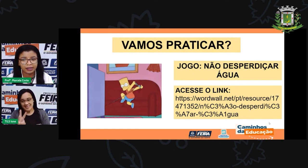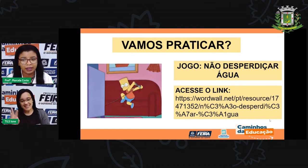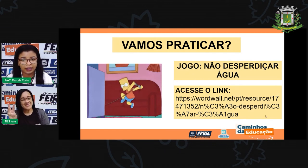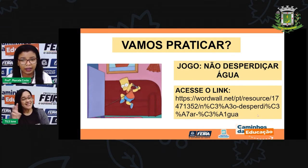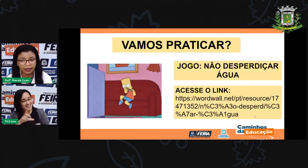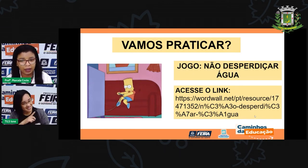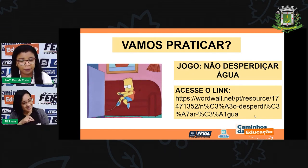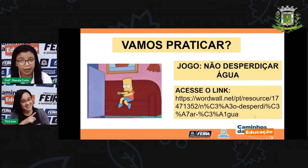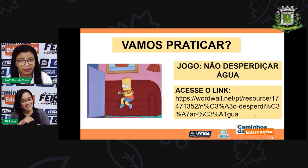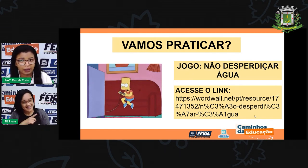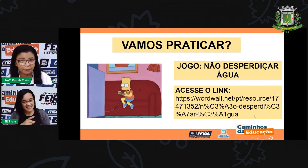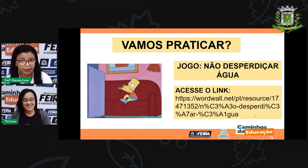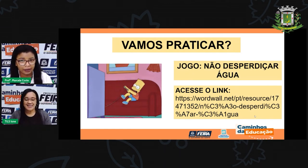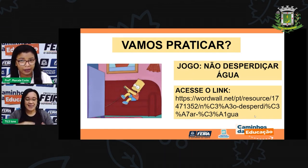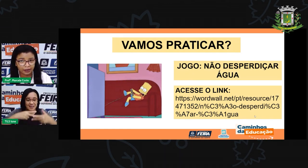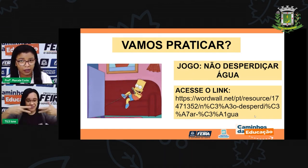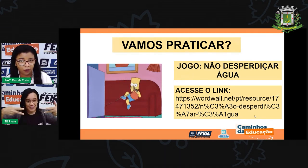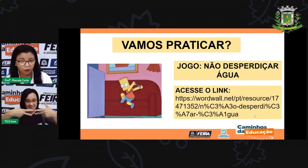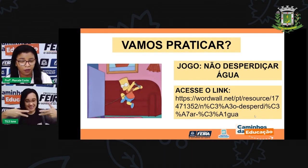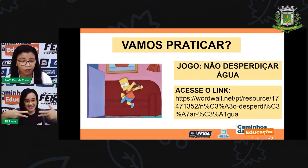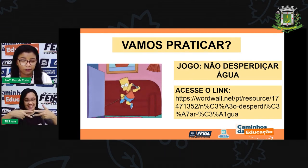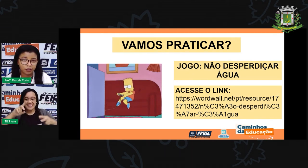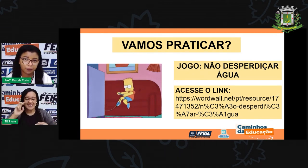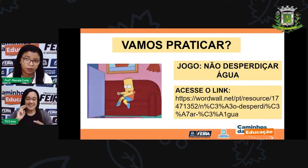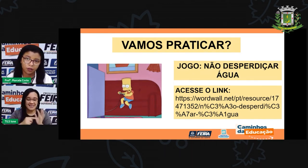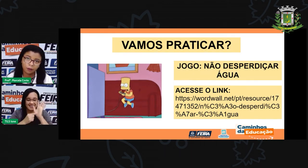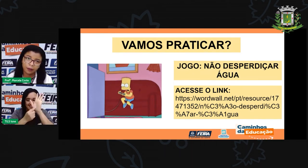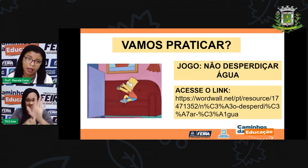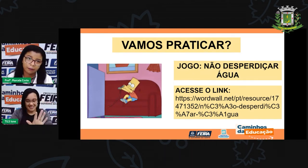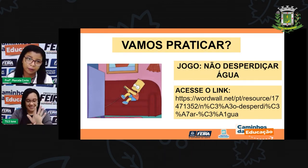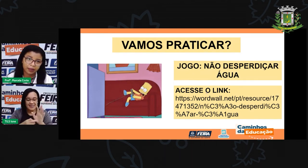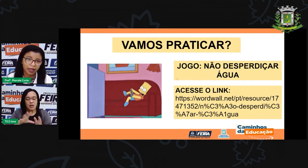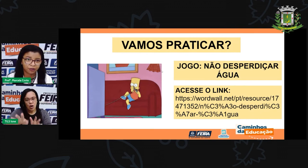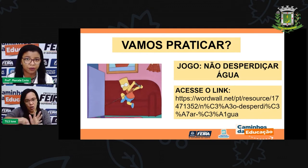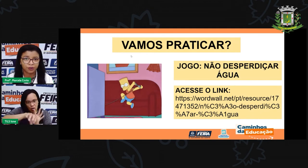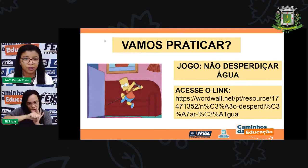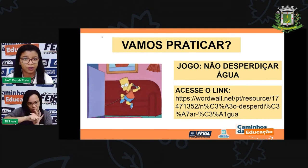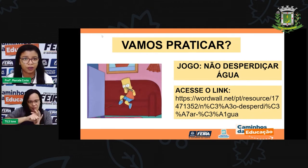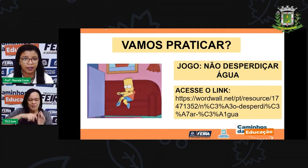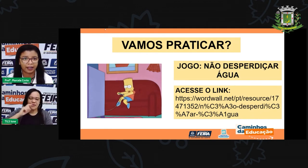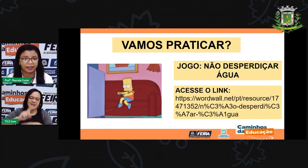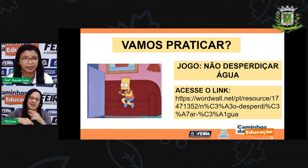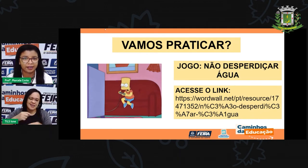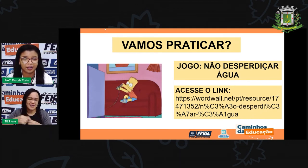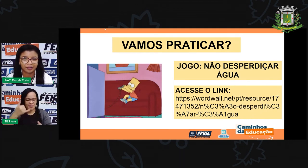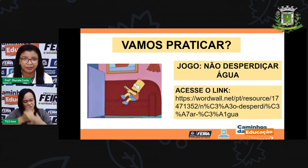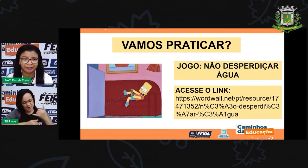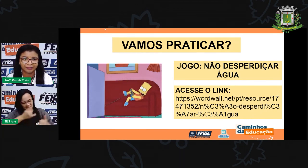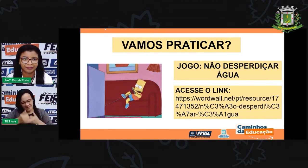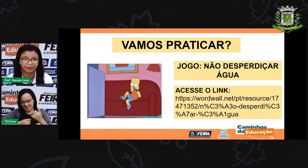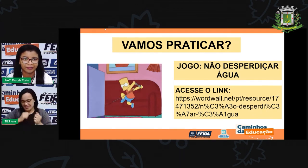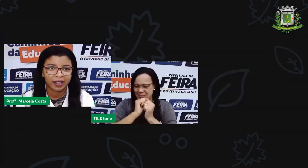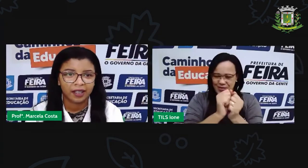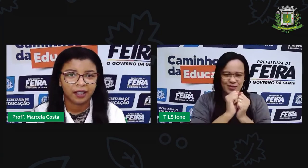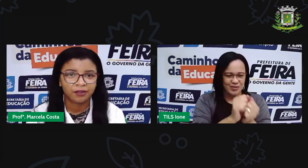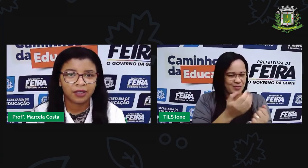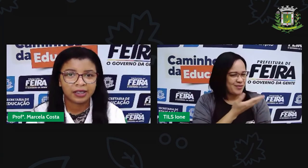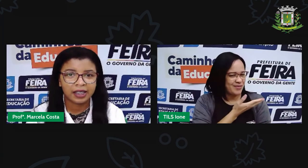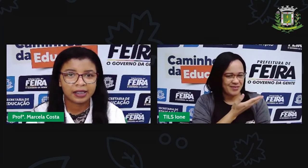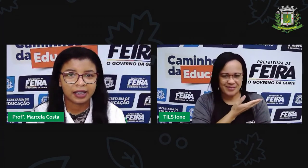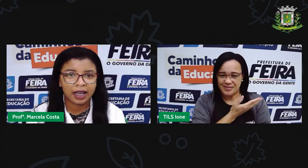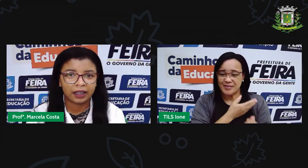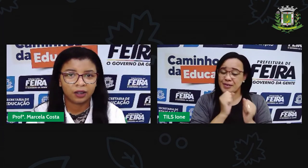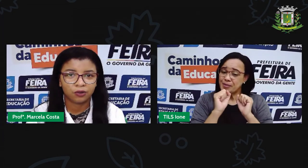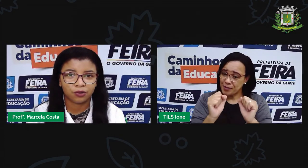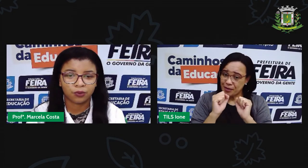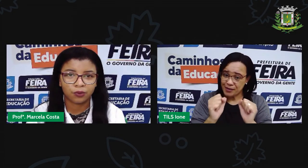Nesse link aqui, que aparece com a apresentação. Você pode copiar para brincar a com o seu colega. eu vou